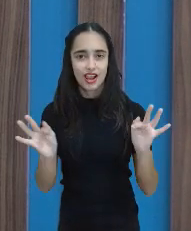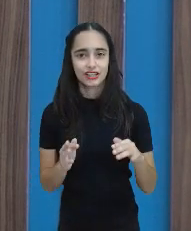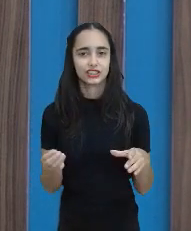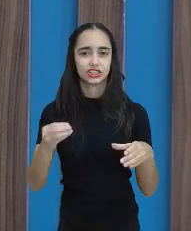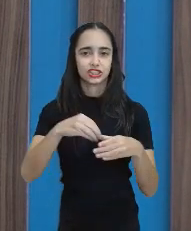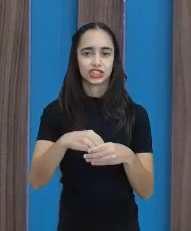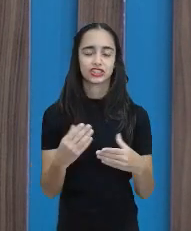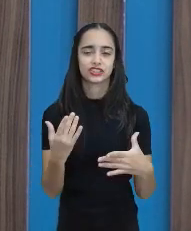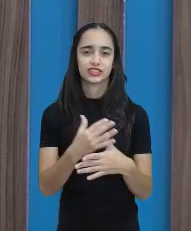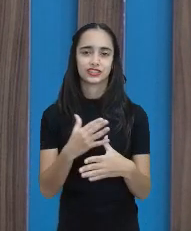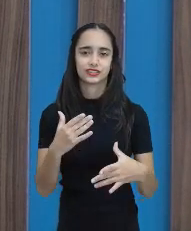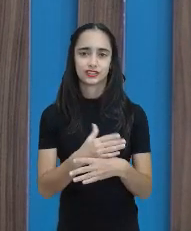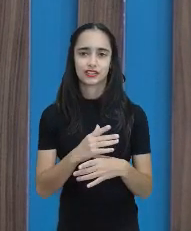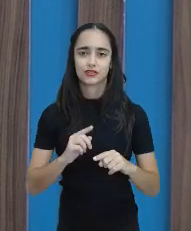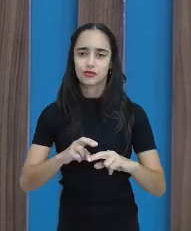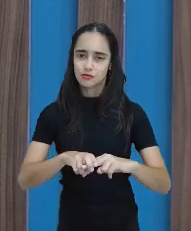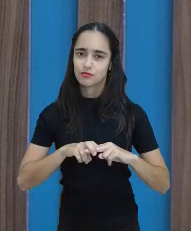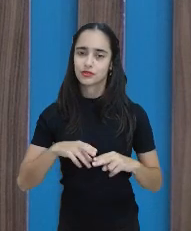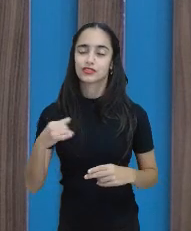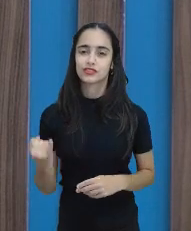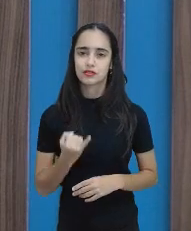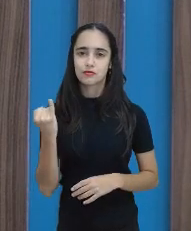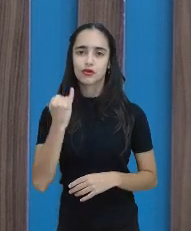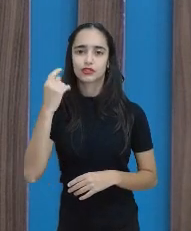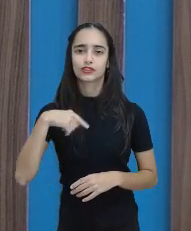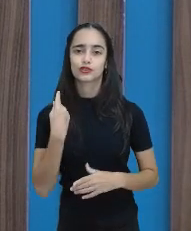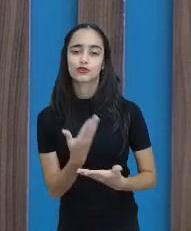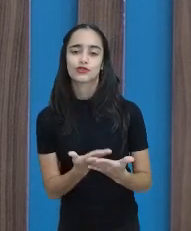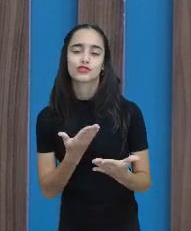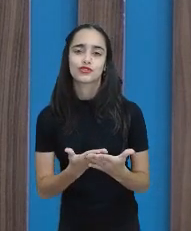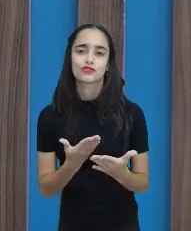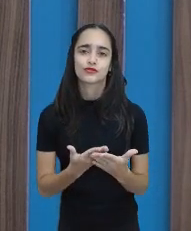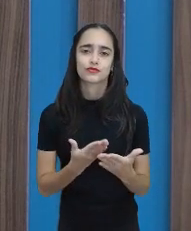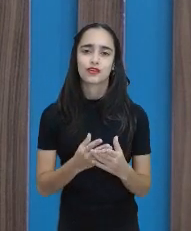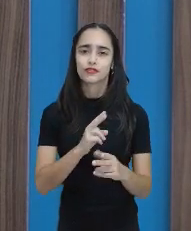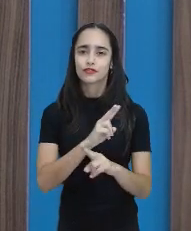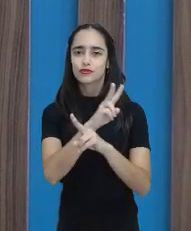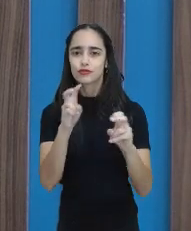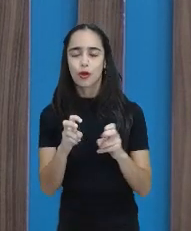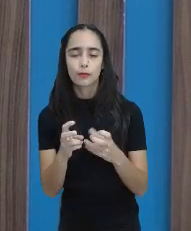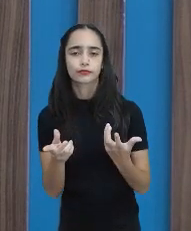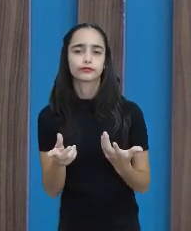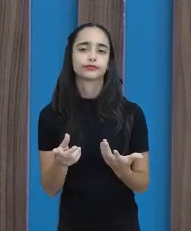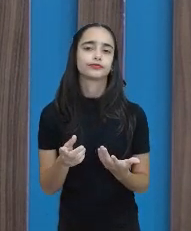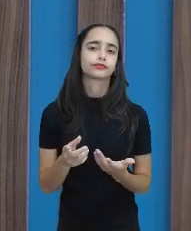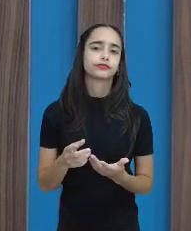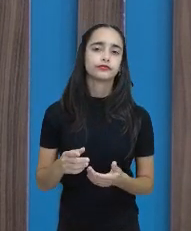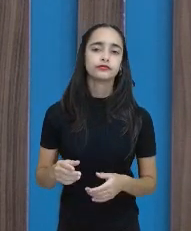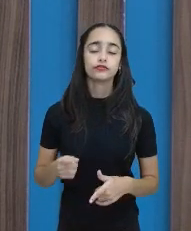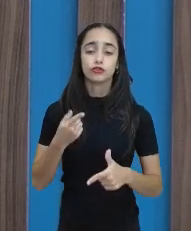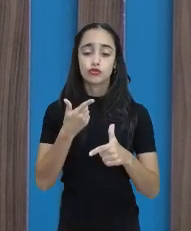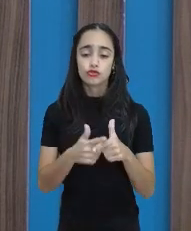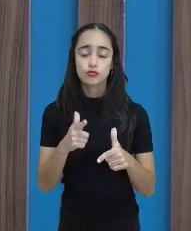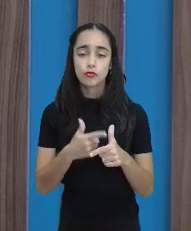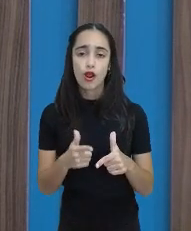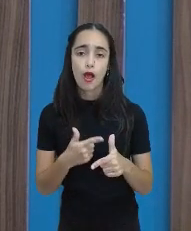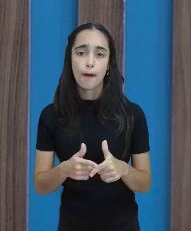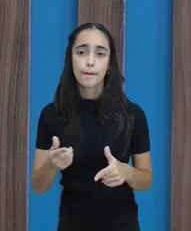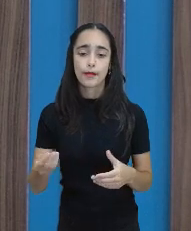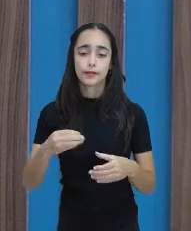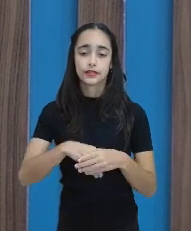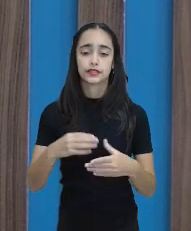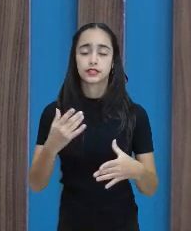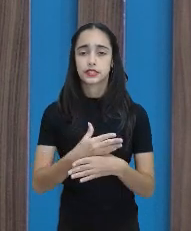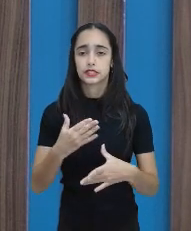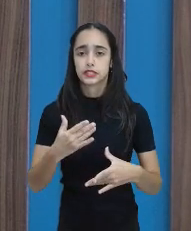Então, por isso que é importante a gente estudar sobre Estatuto da Cidade, sobre o que é mobilidade